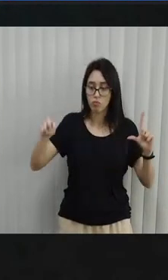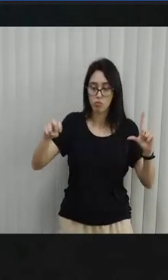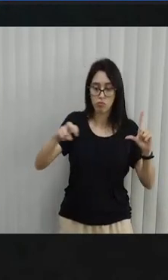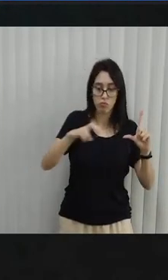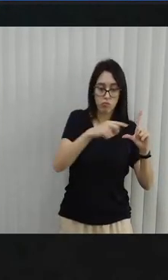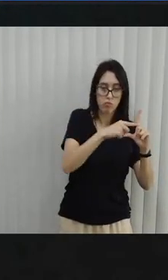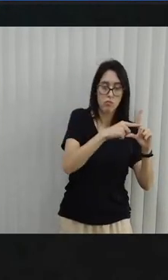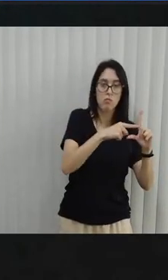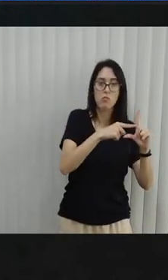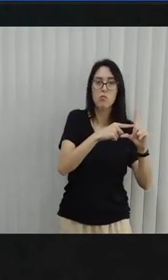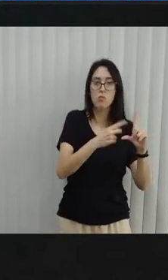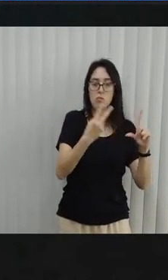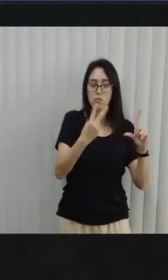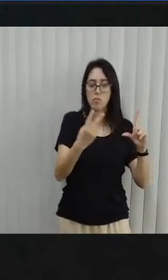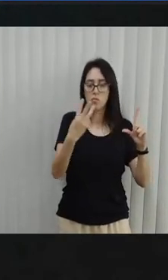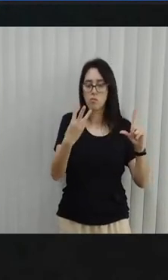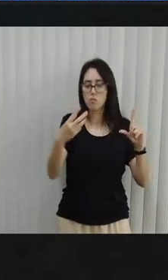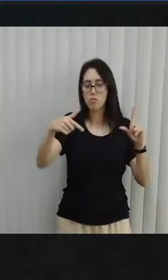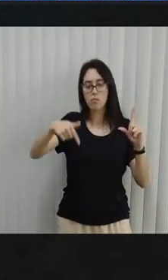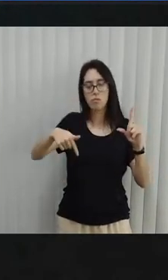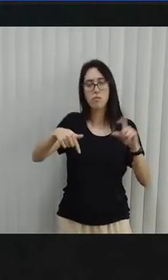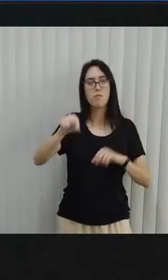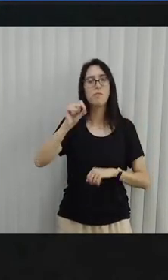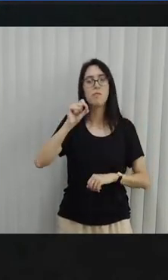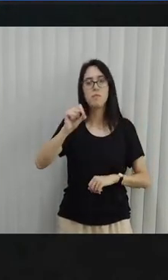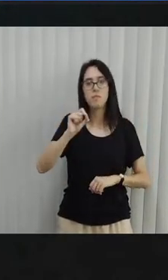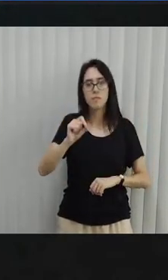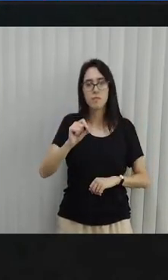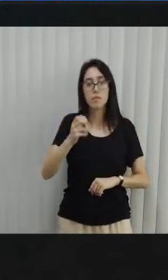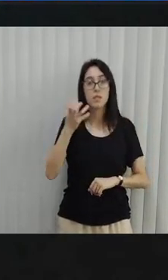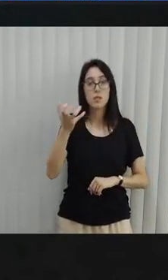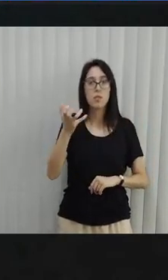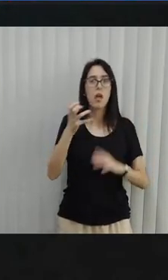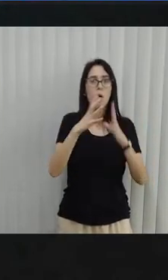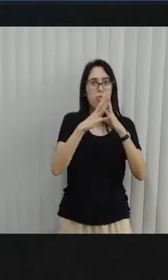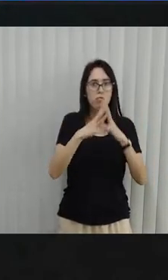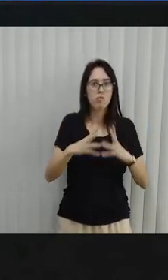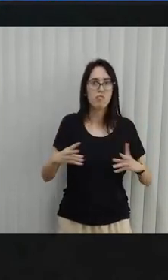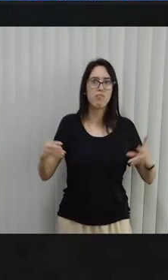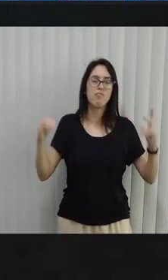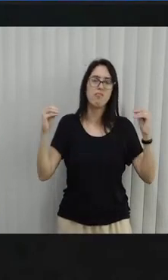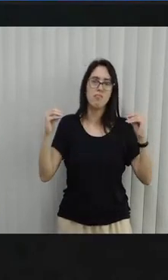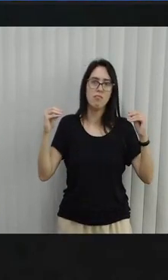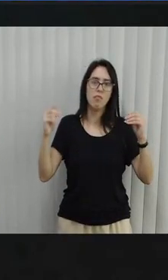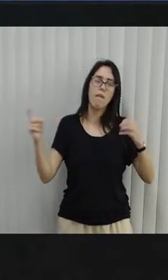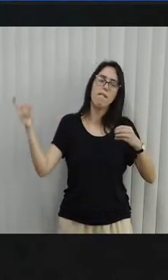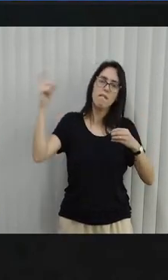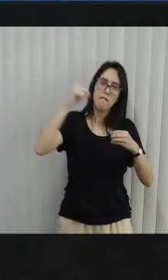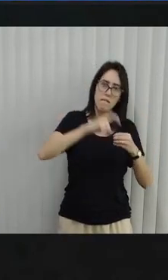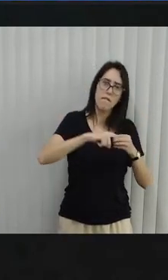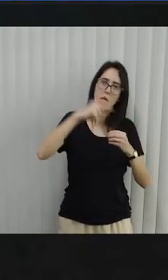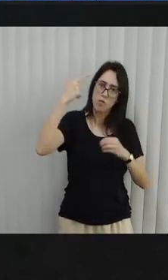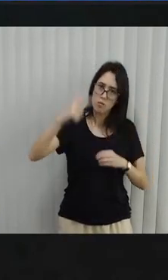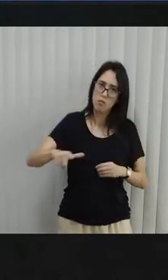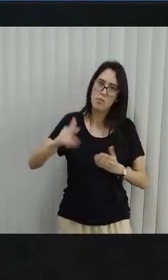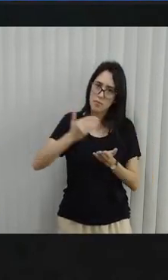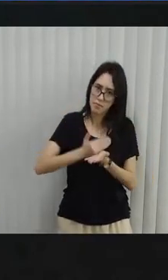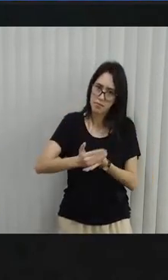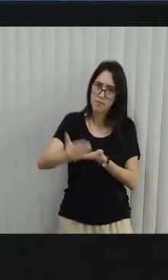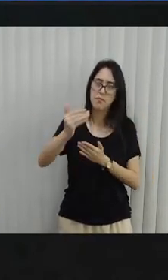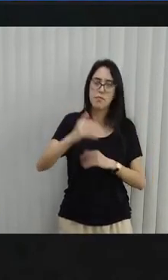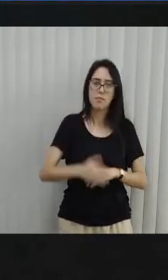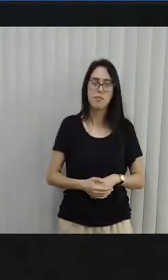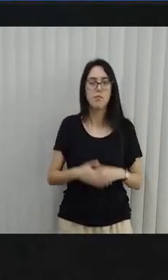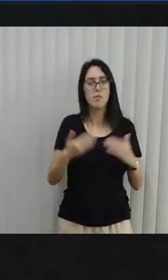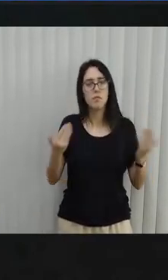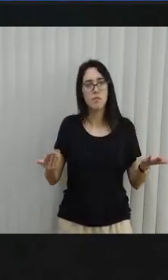menos 237, eu quero que ele desapareça, e volte lá para o início da tela de novo, beleza? Então, a gente vai